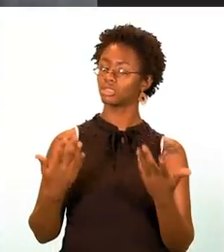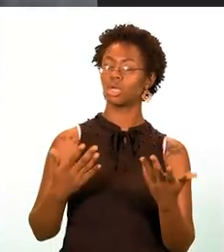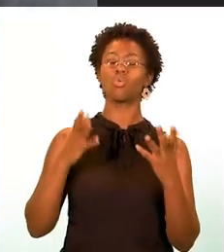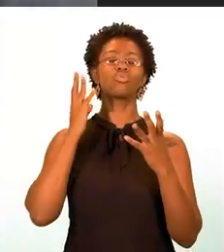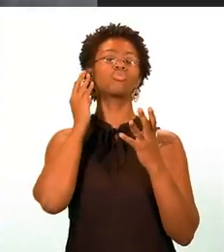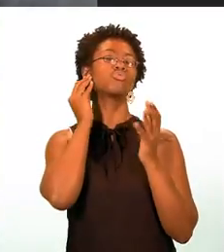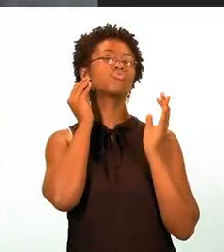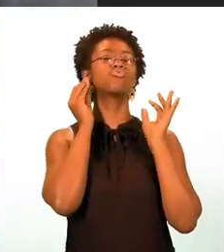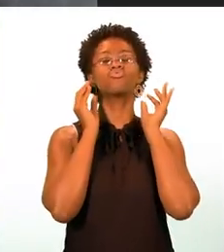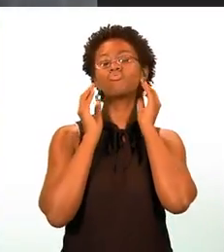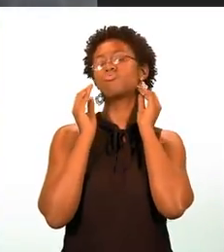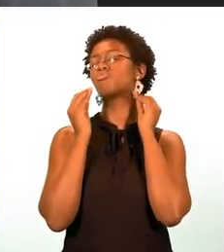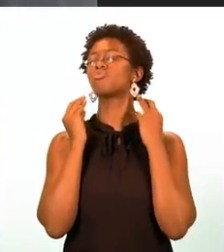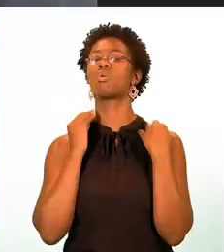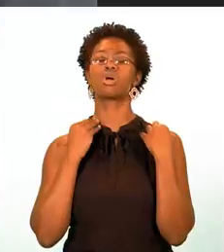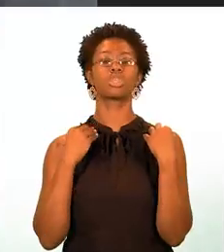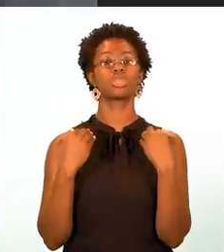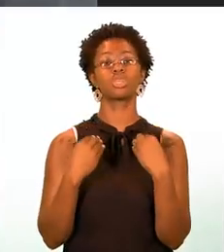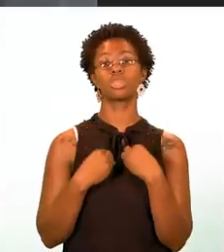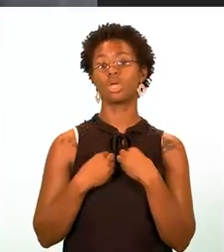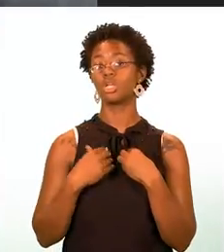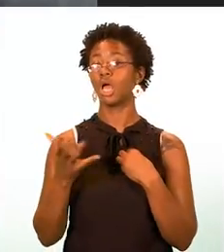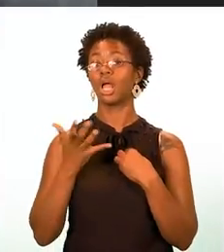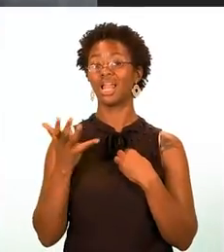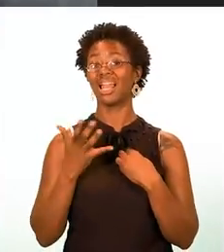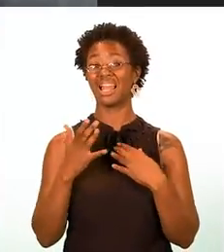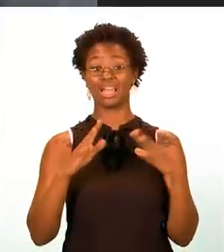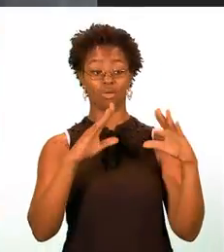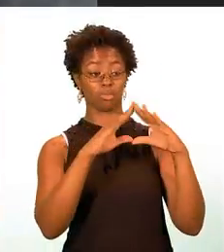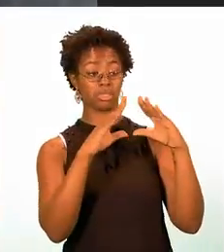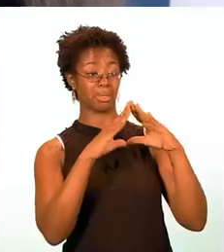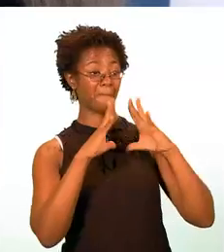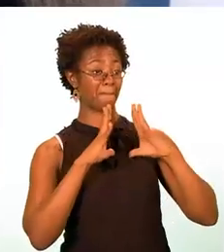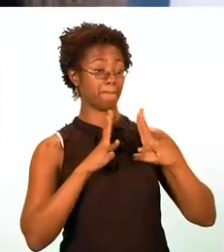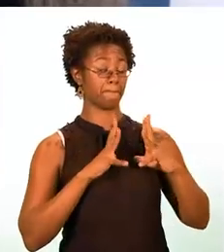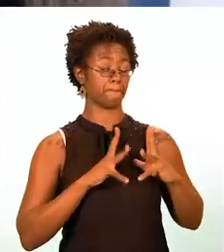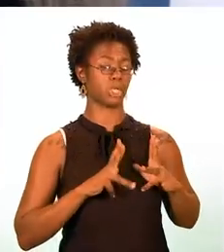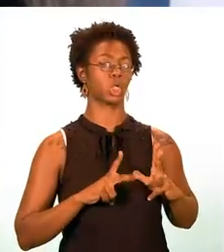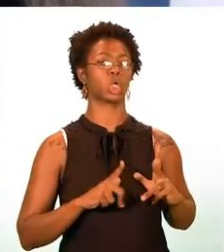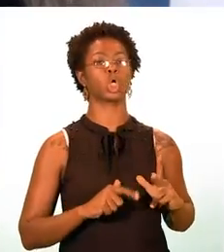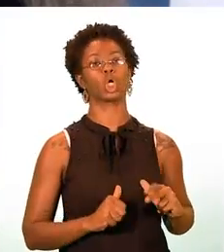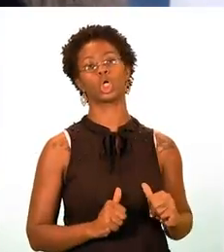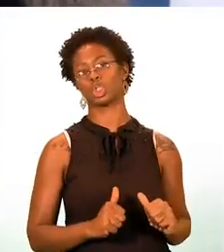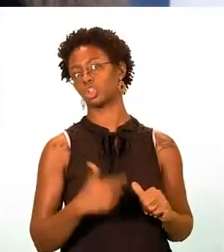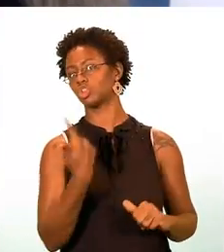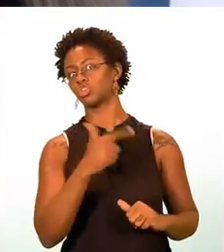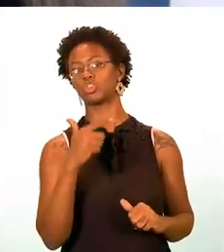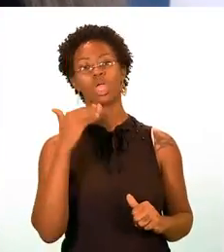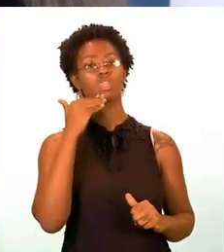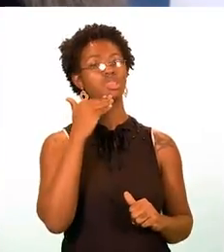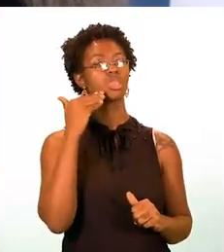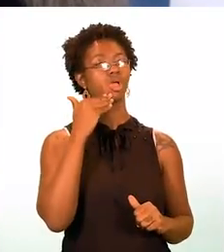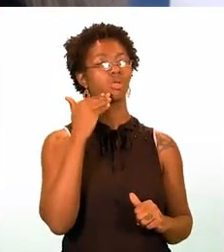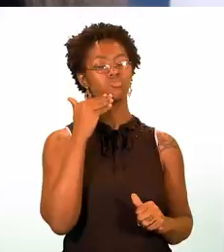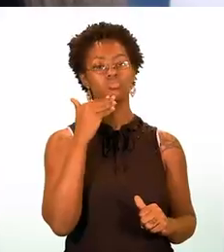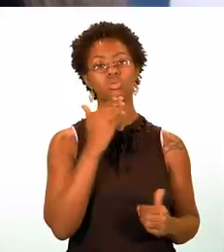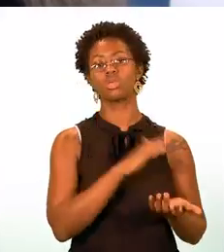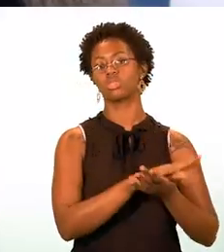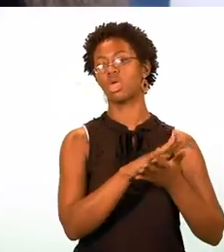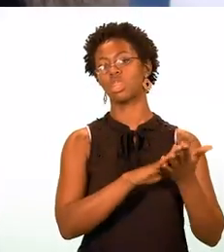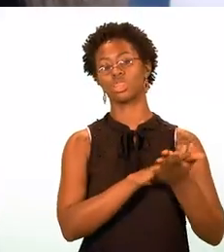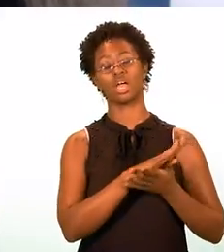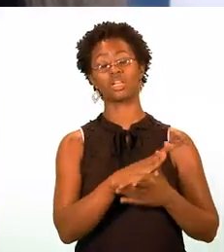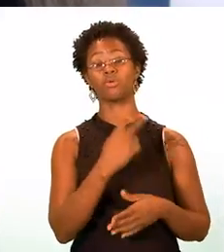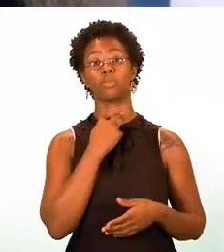a joalheria, ela procura o diamante totalmente puro, ou seja, isento de